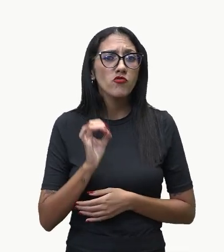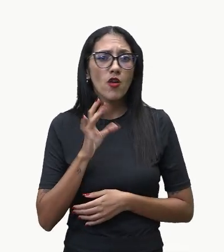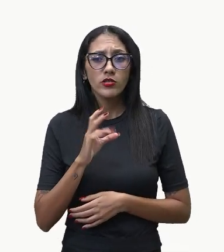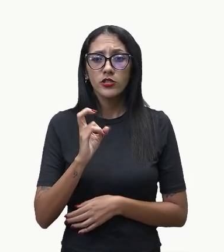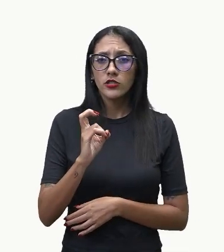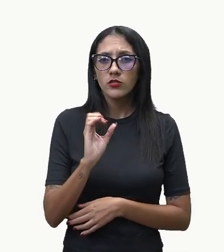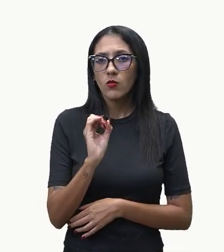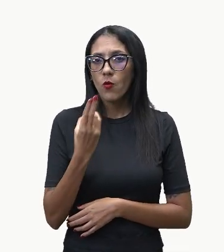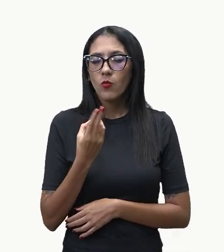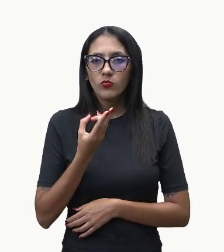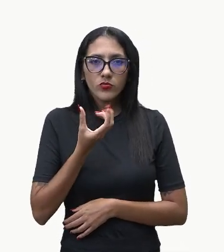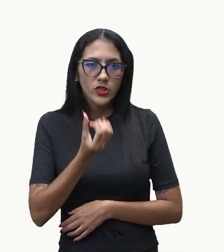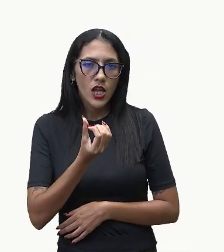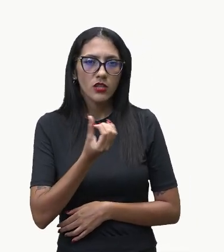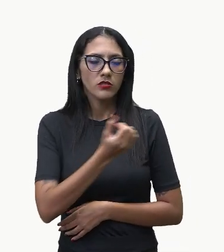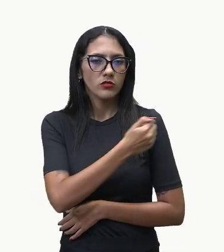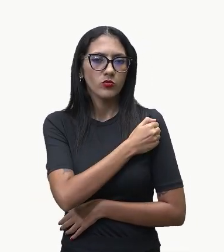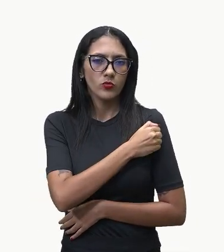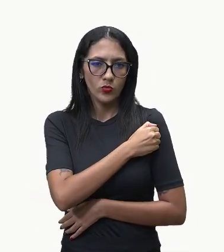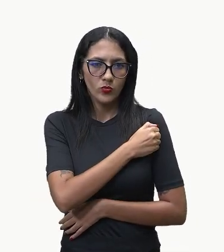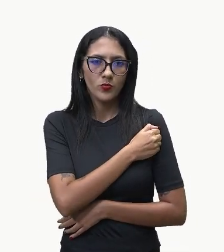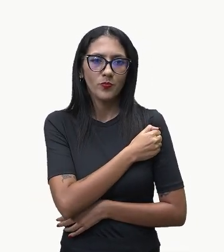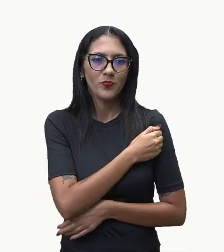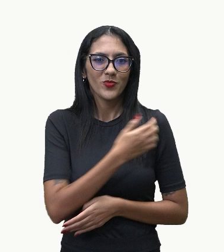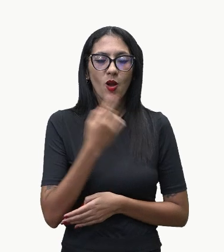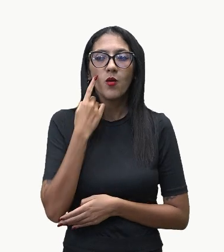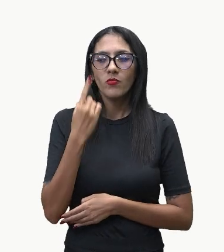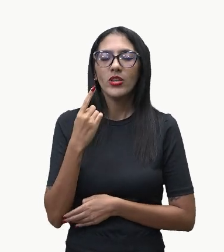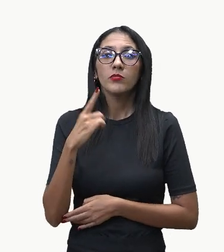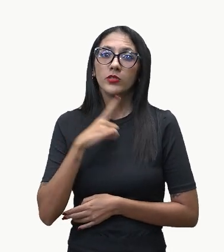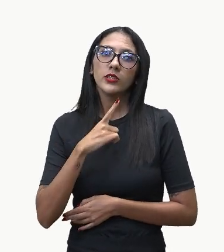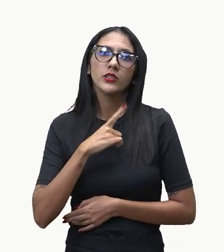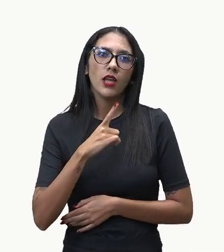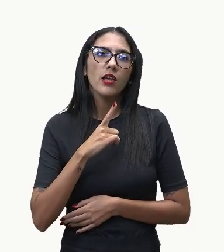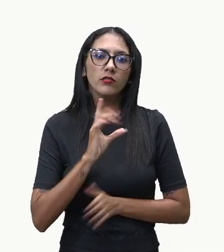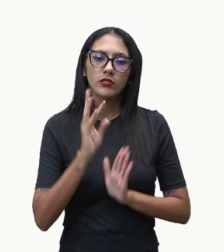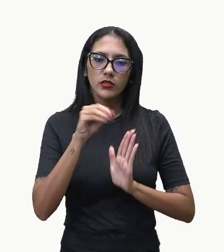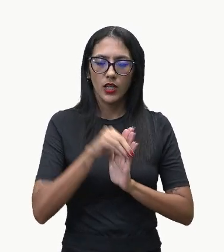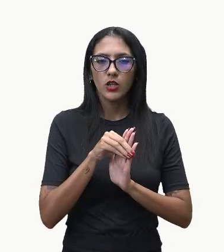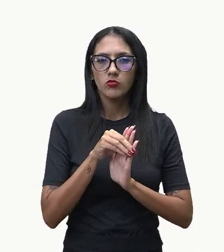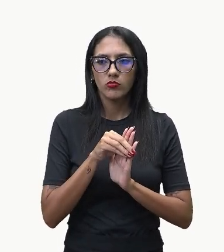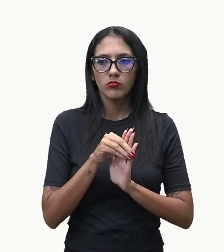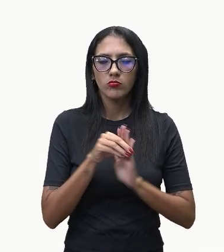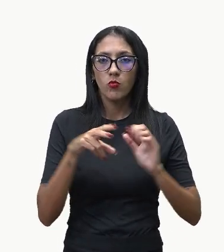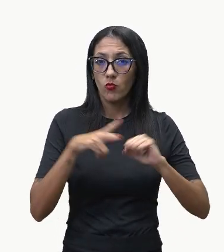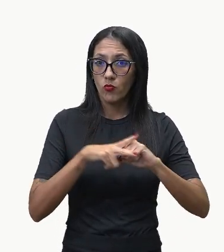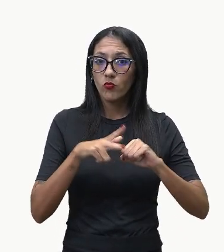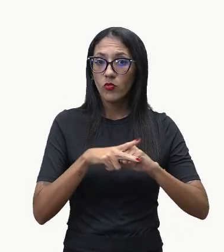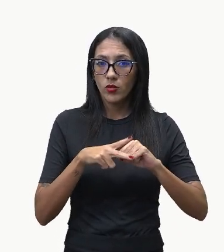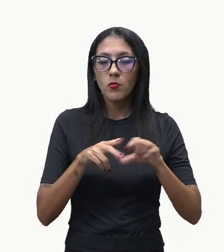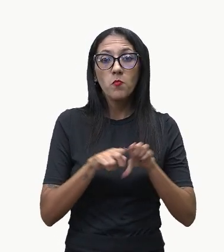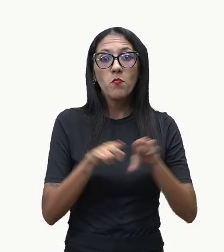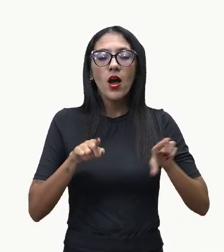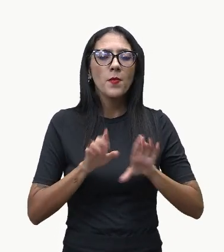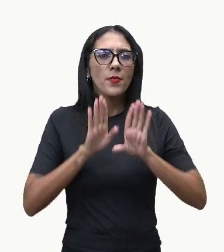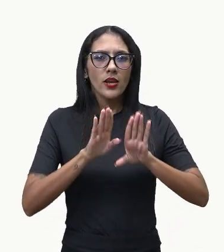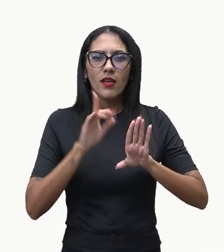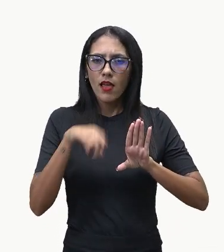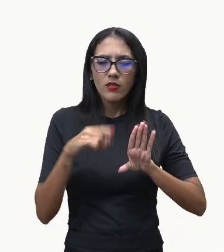que, de fato, notamos a presença desse verbo aí, mas a sua